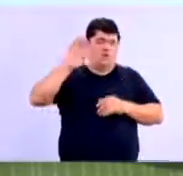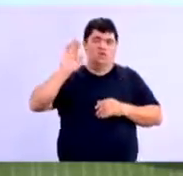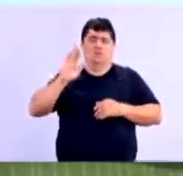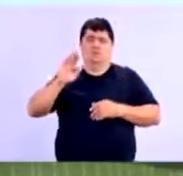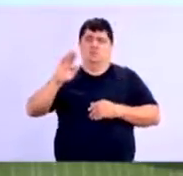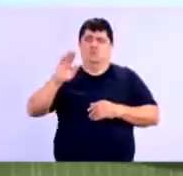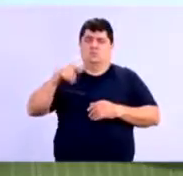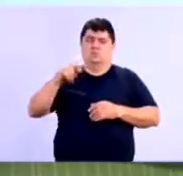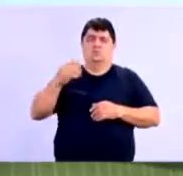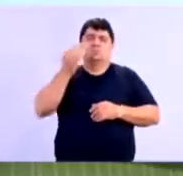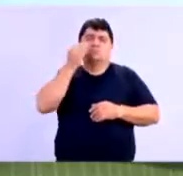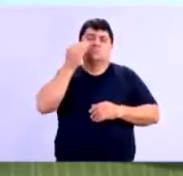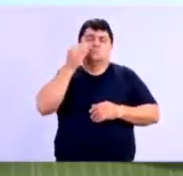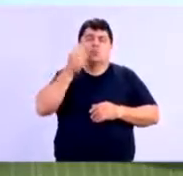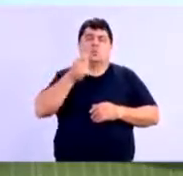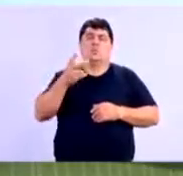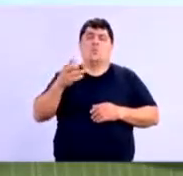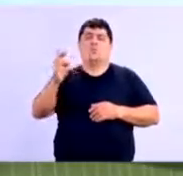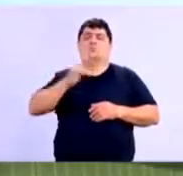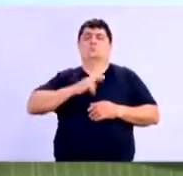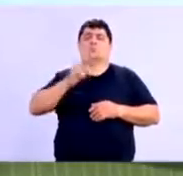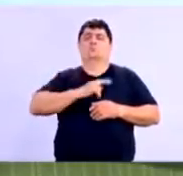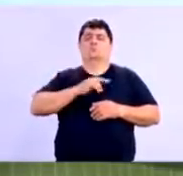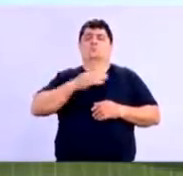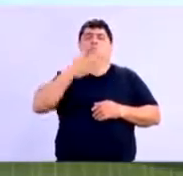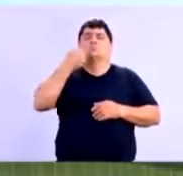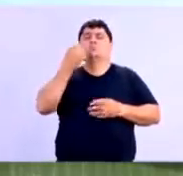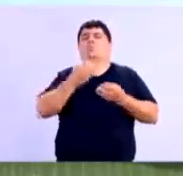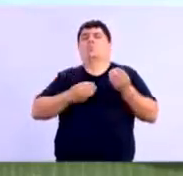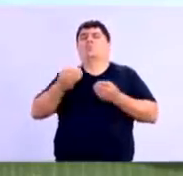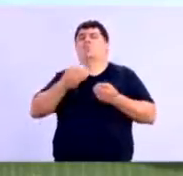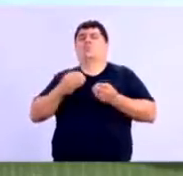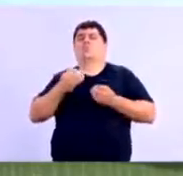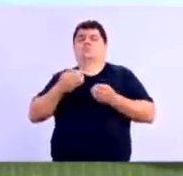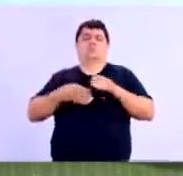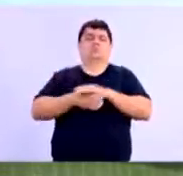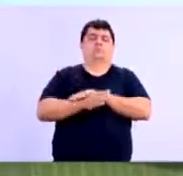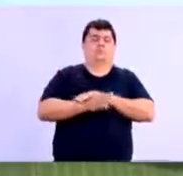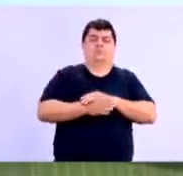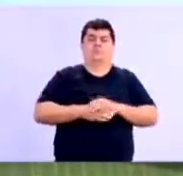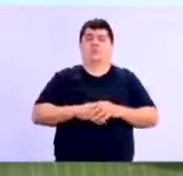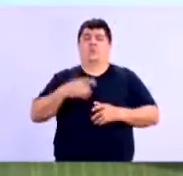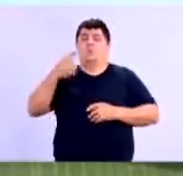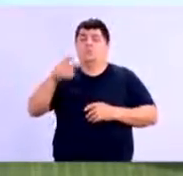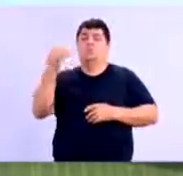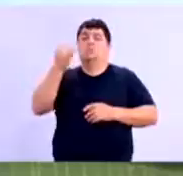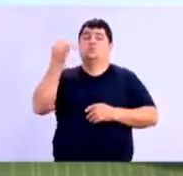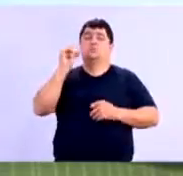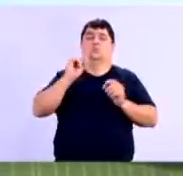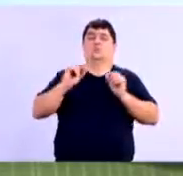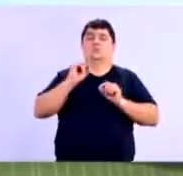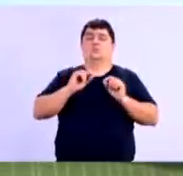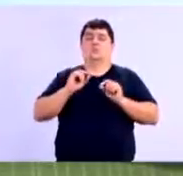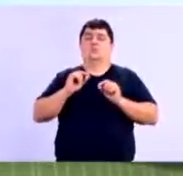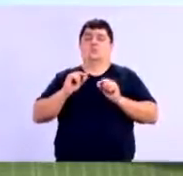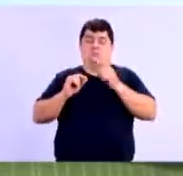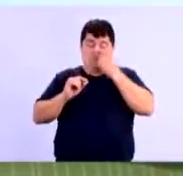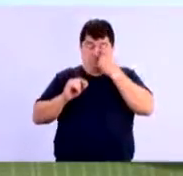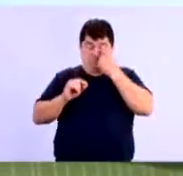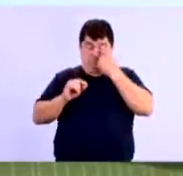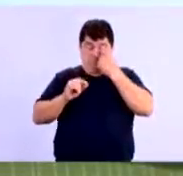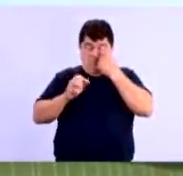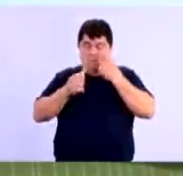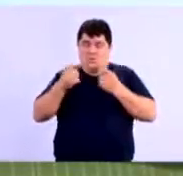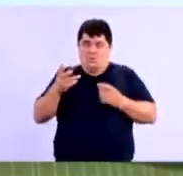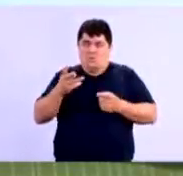isso que ele traz, quanto que ele tem de retorno, qual é o meu melhor investimento, onde que eu tenho que investir melhor. Um outro ponto é quanto deste foi aplicado